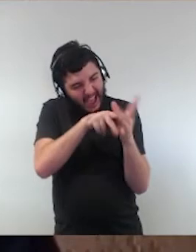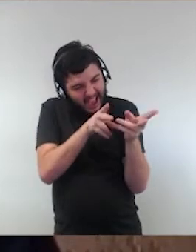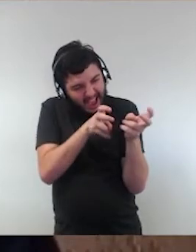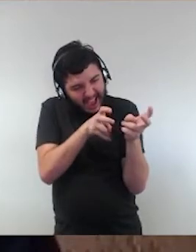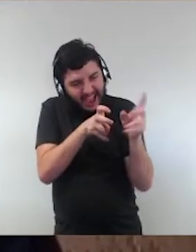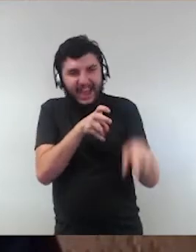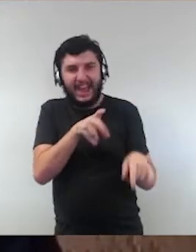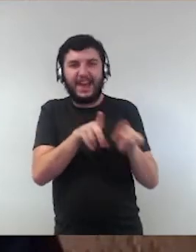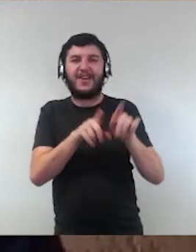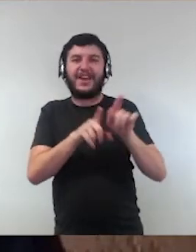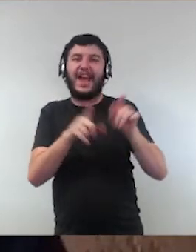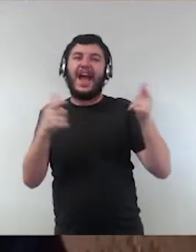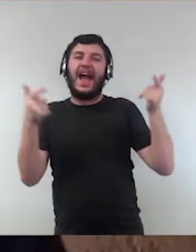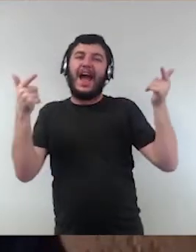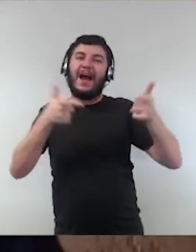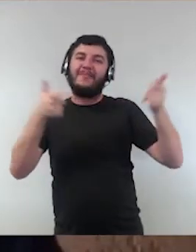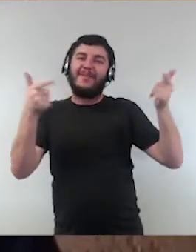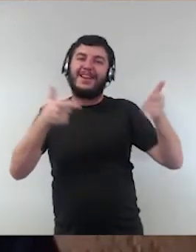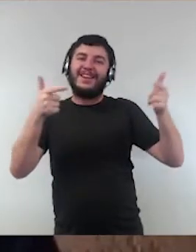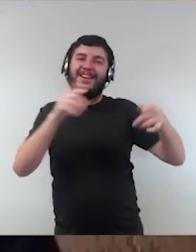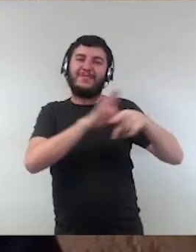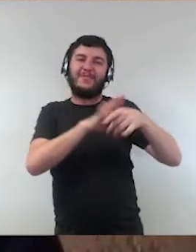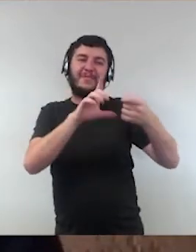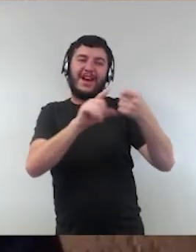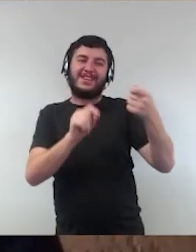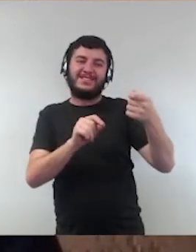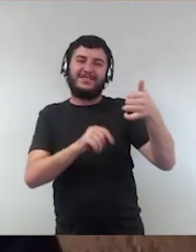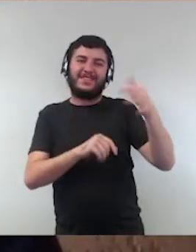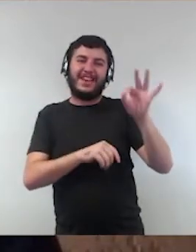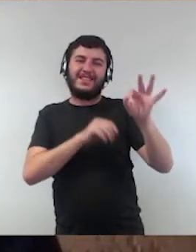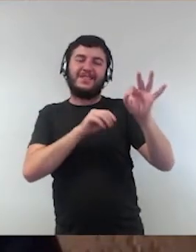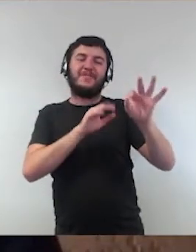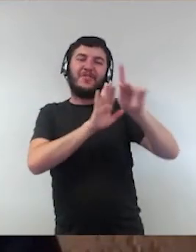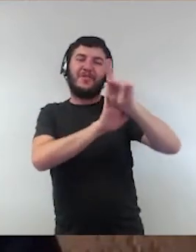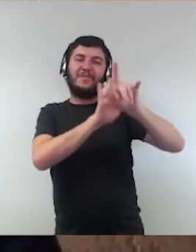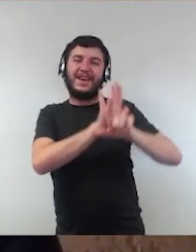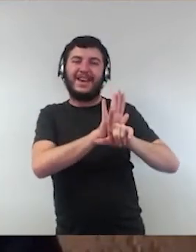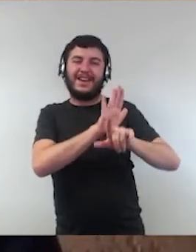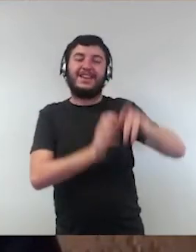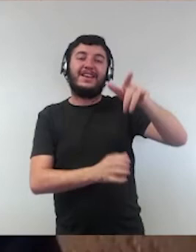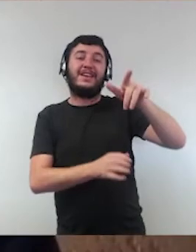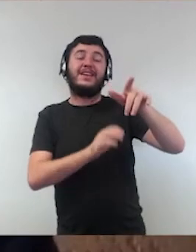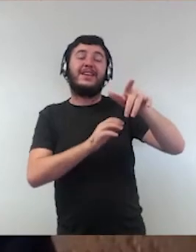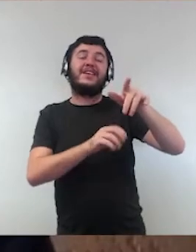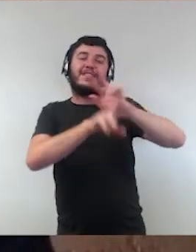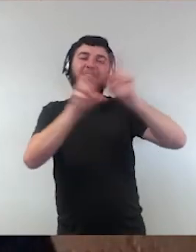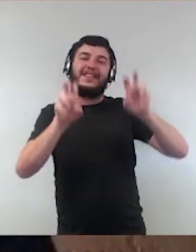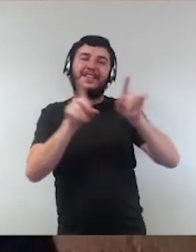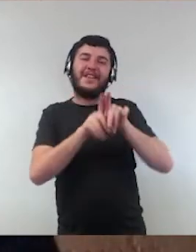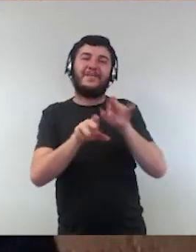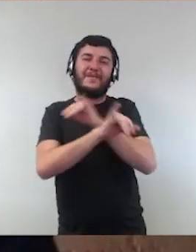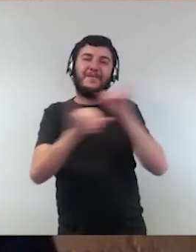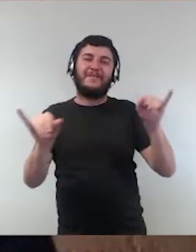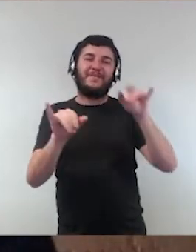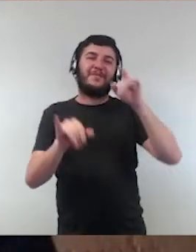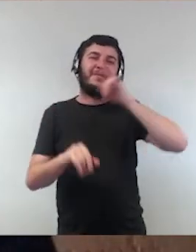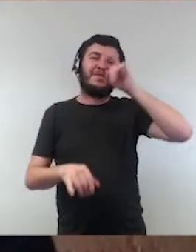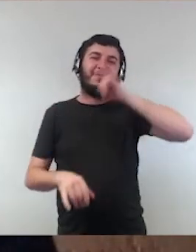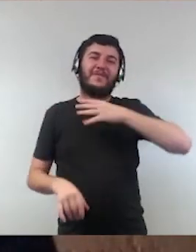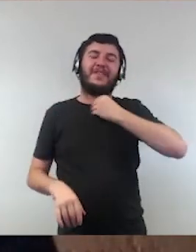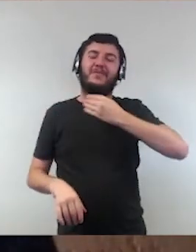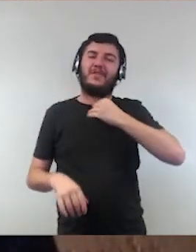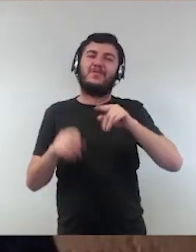artigo 10º do projeto de lei, no qual se procura estabelecer uma